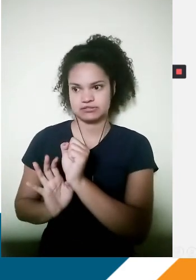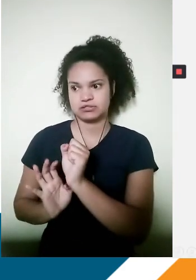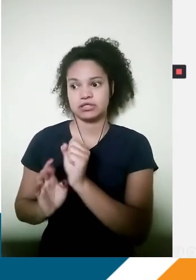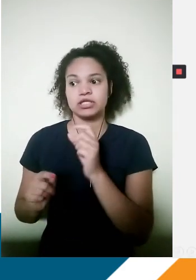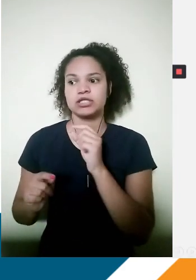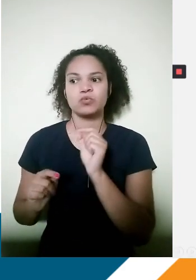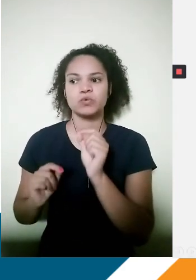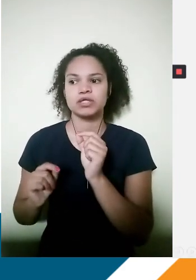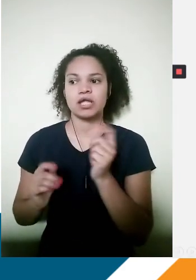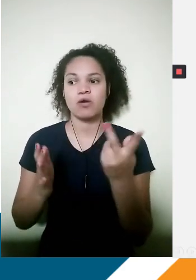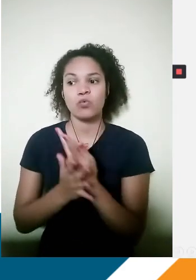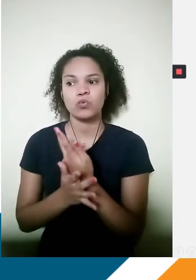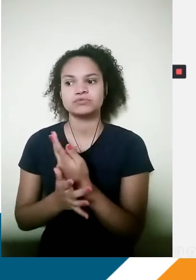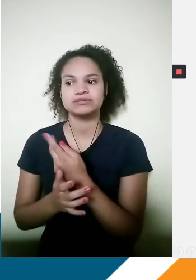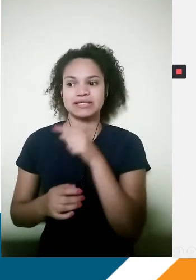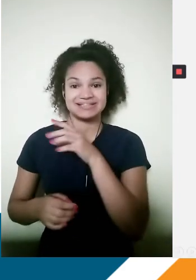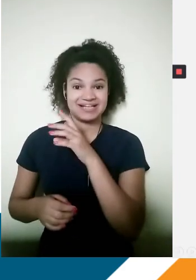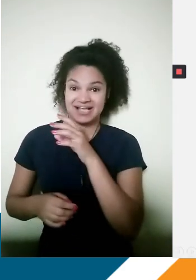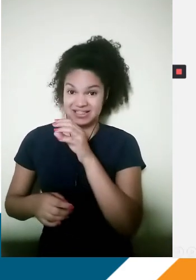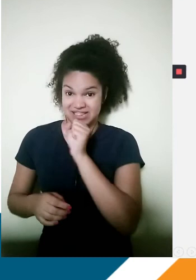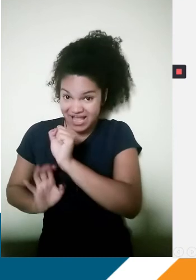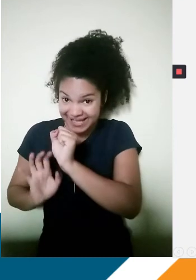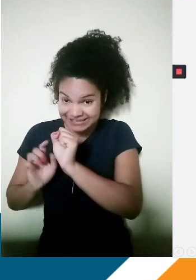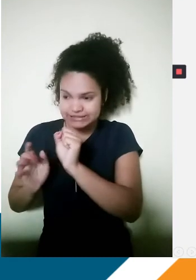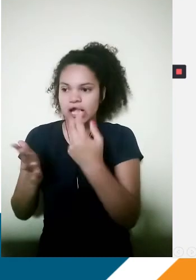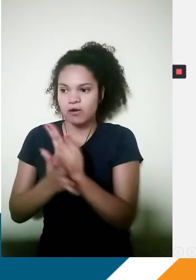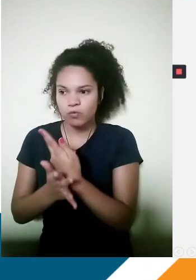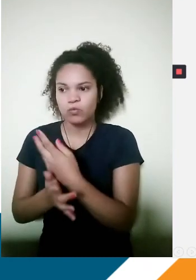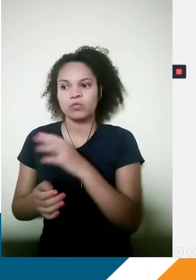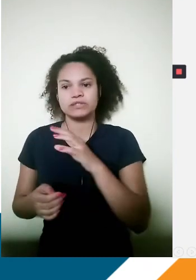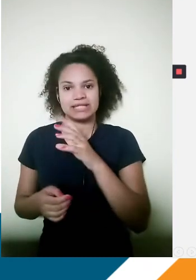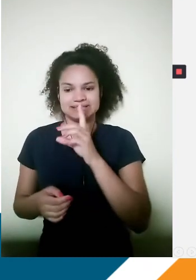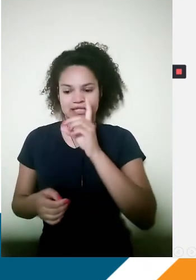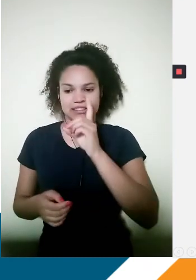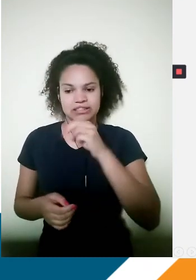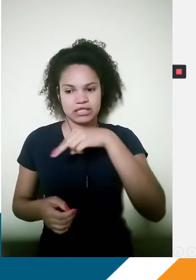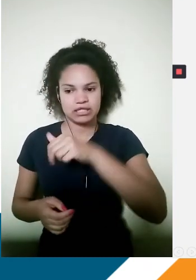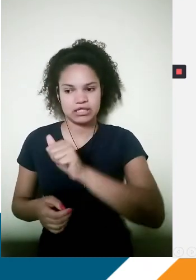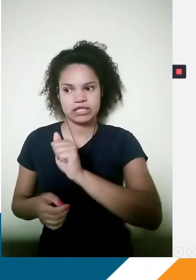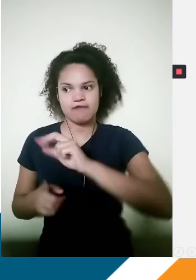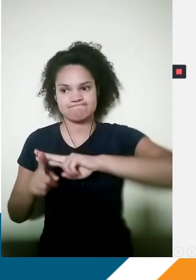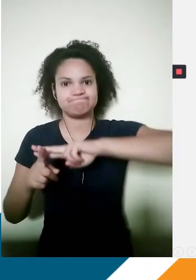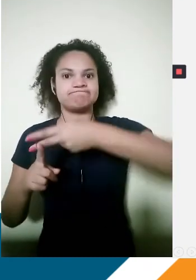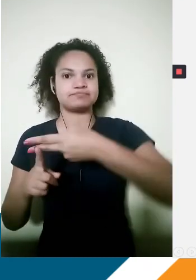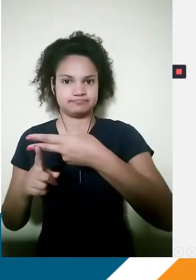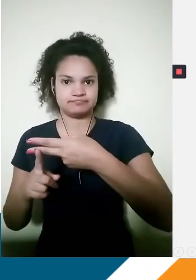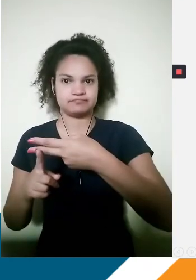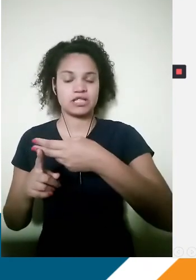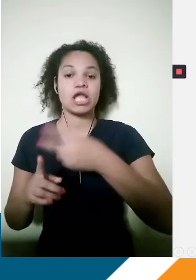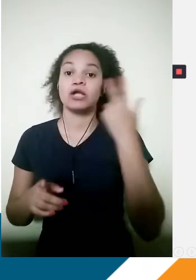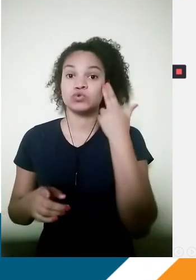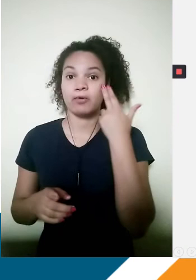duplicação do DNA. É muito comum nas questões de prova, que se pergunte onde